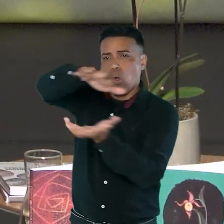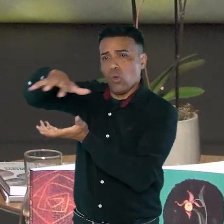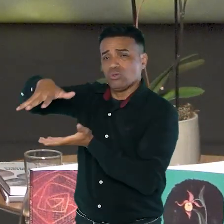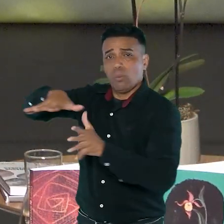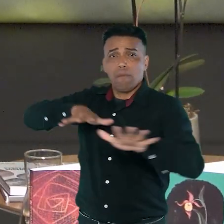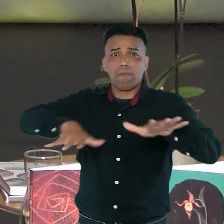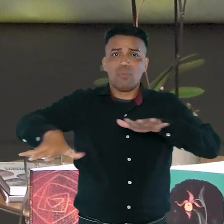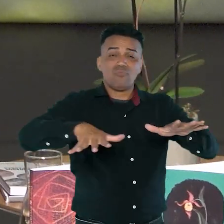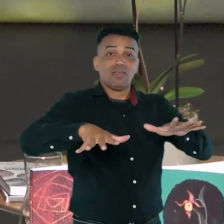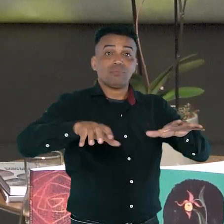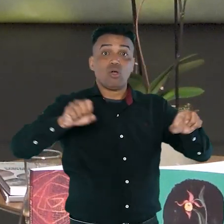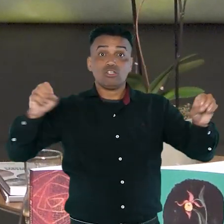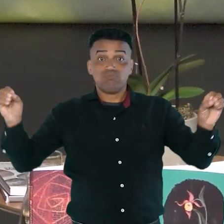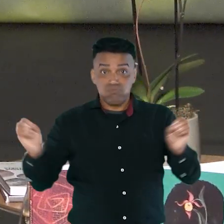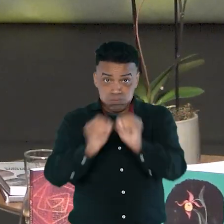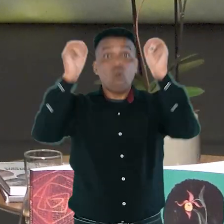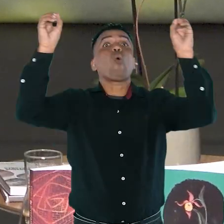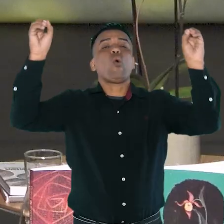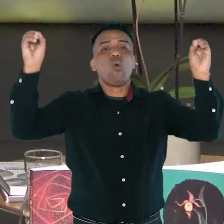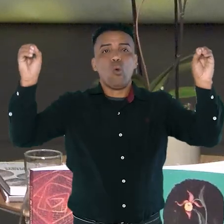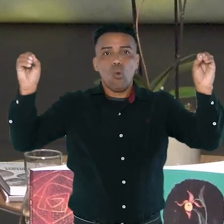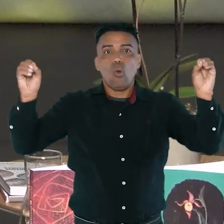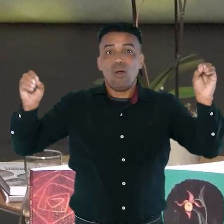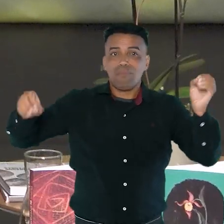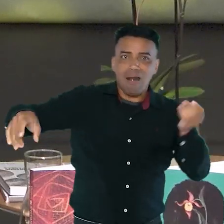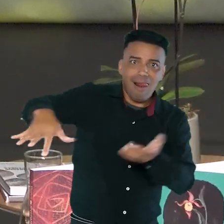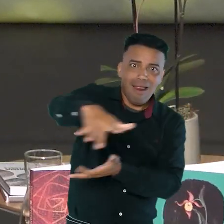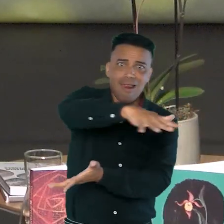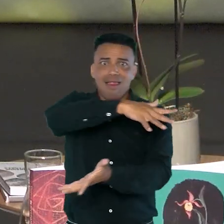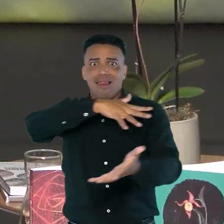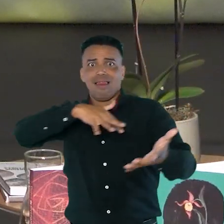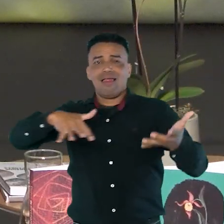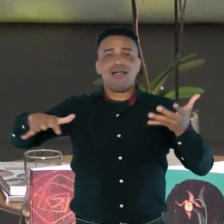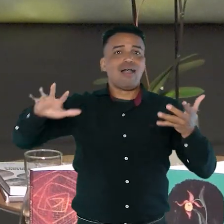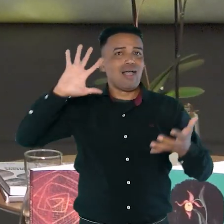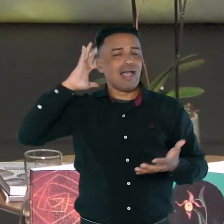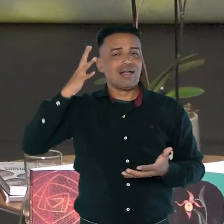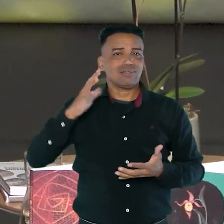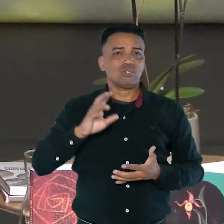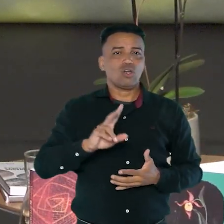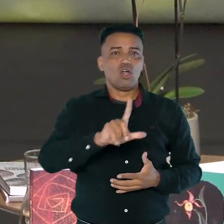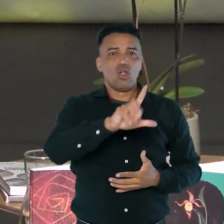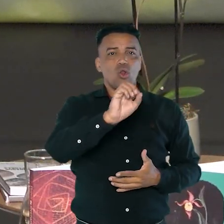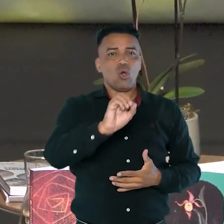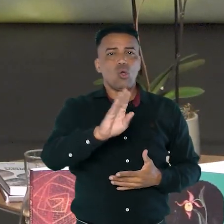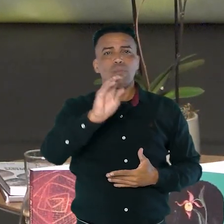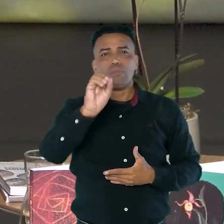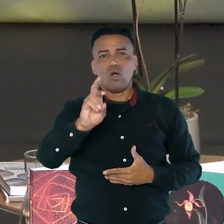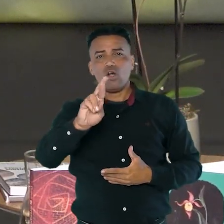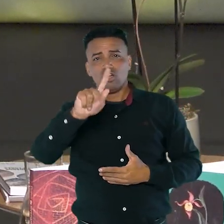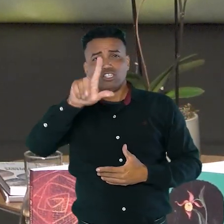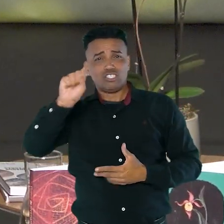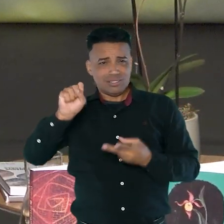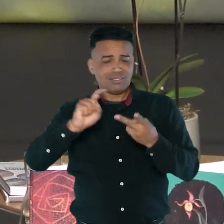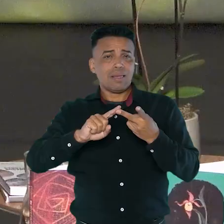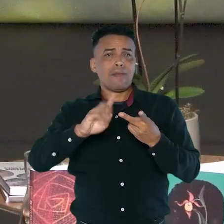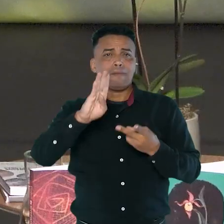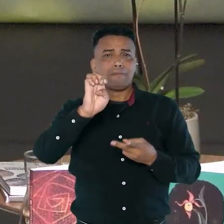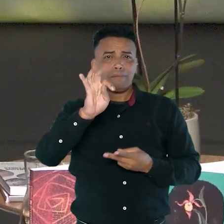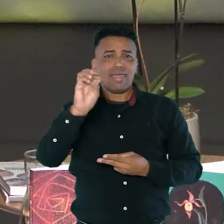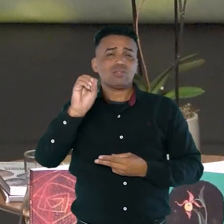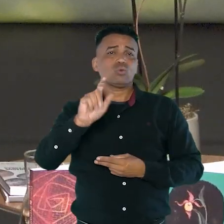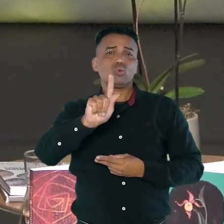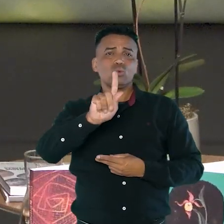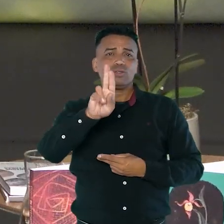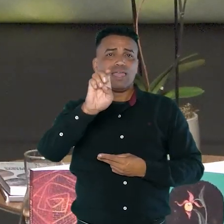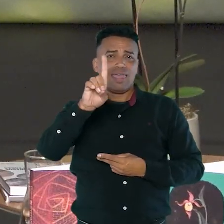movimento, de repente pode se chocar na dança da precisão do acaso. Lô Borges, Beto Guedes e Tavito.